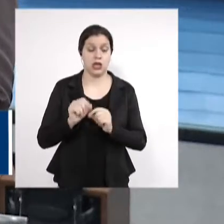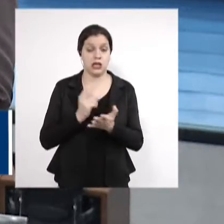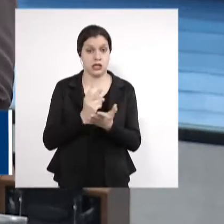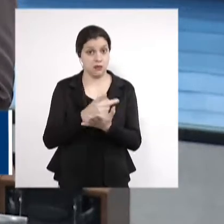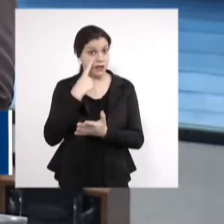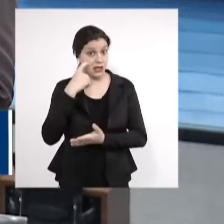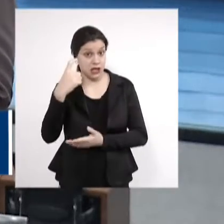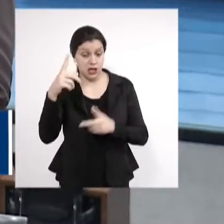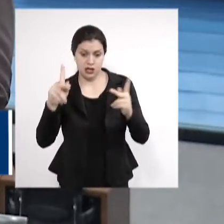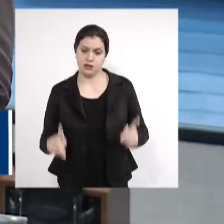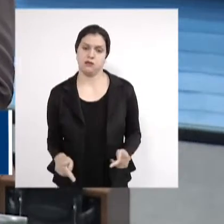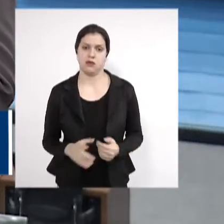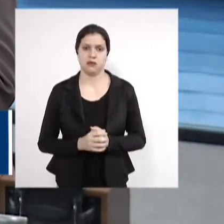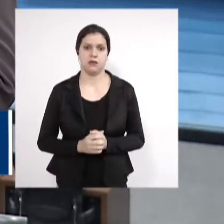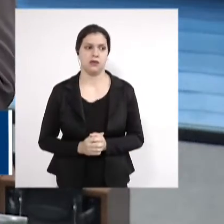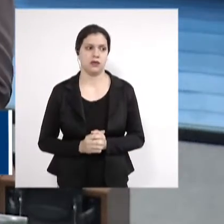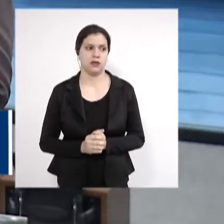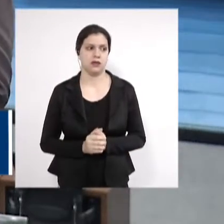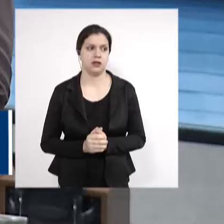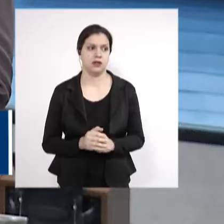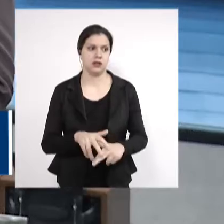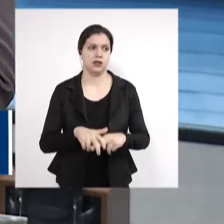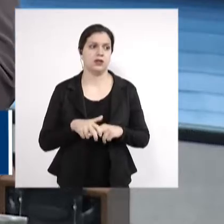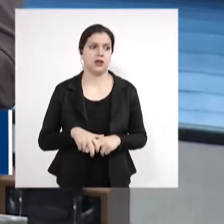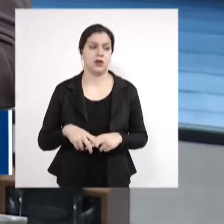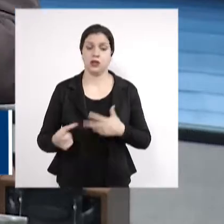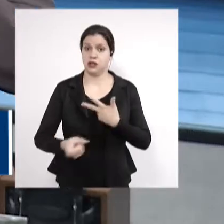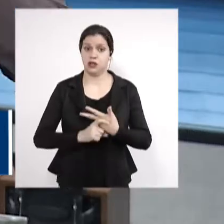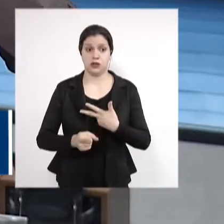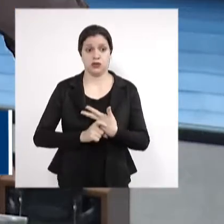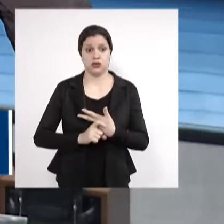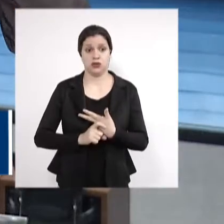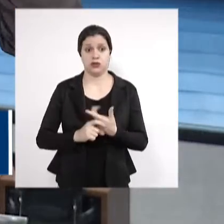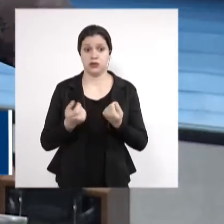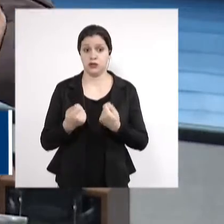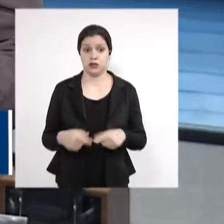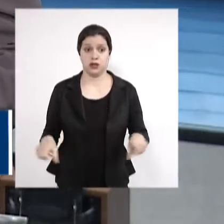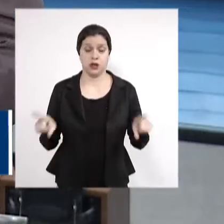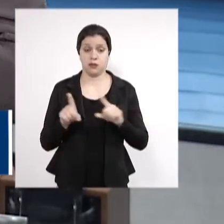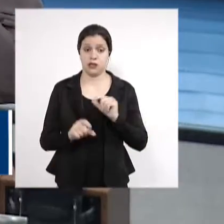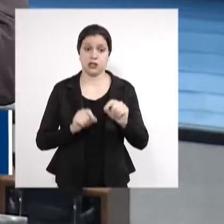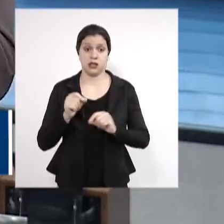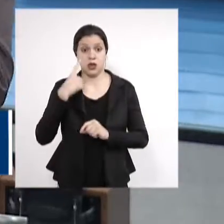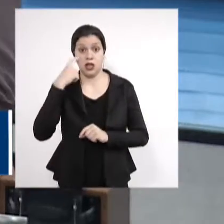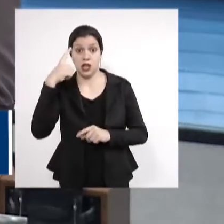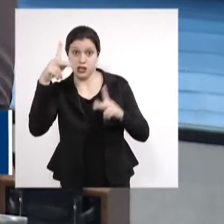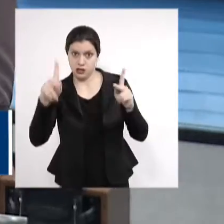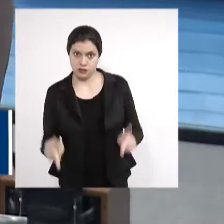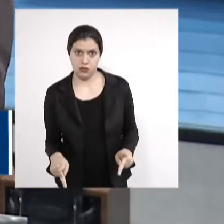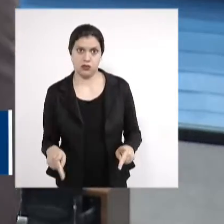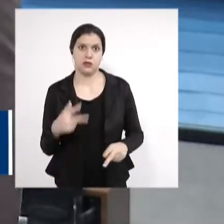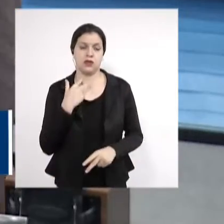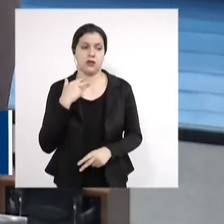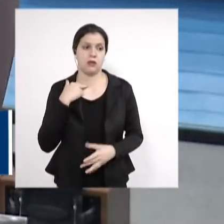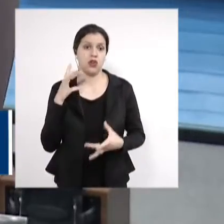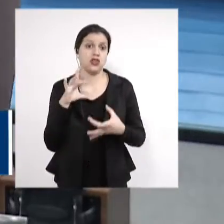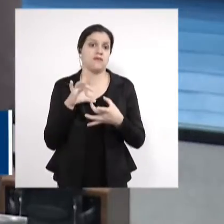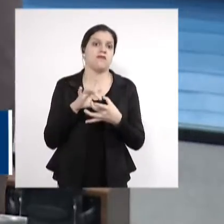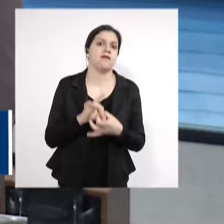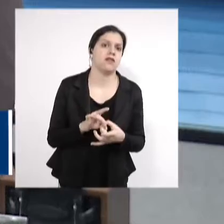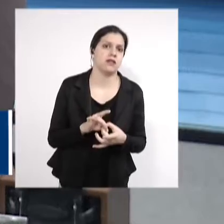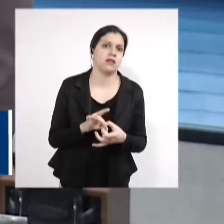Então, o Executivo não vê o interesse público nessa lei, né? É um investimento que ele acha que ele não pode fazer, não pode criar um vínculo com